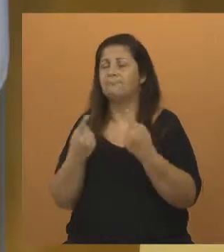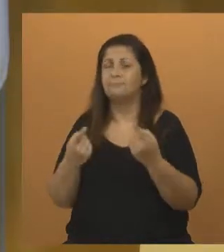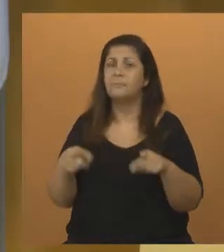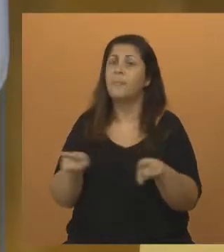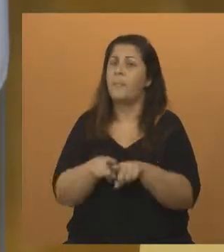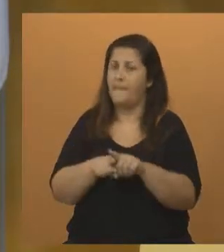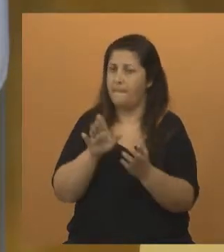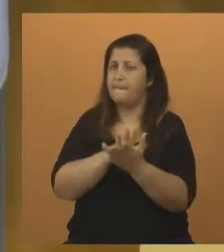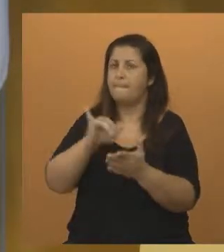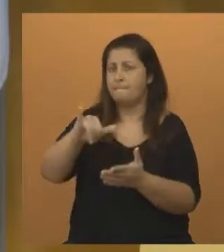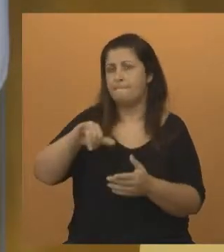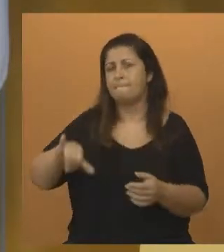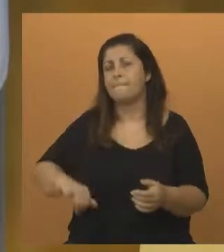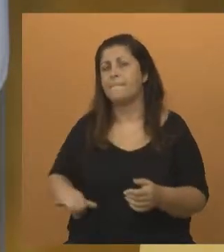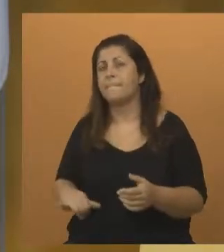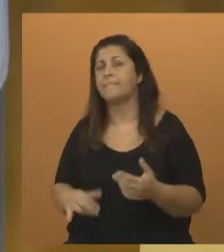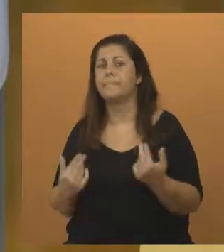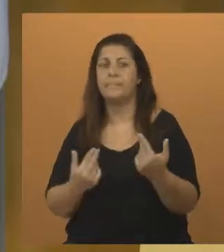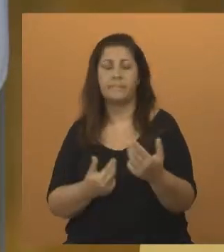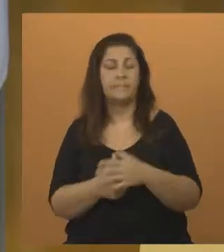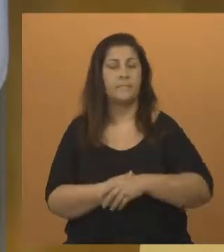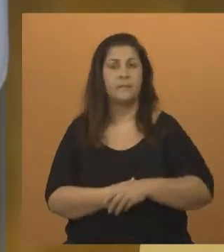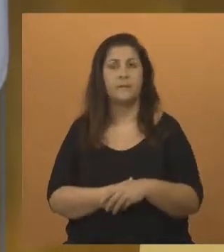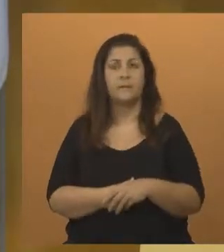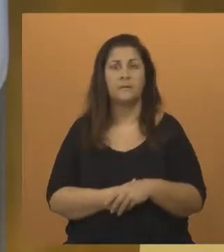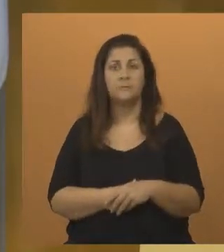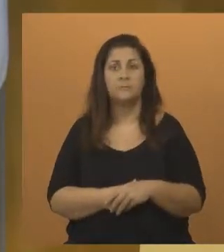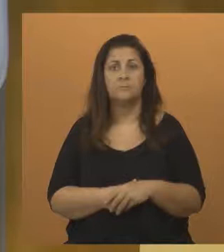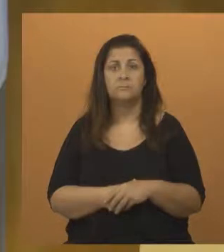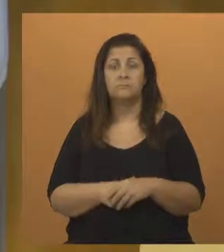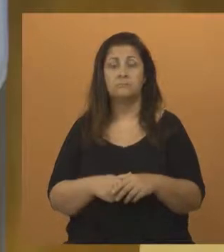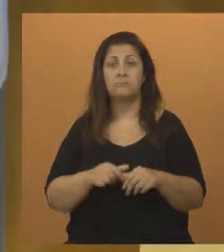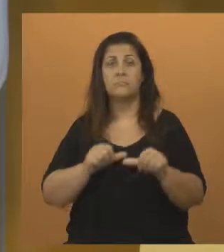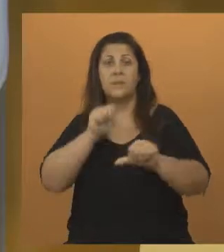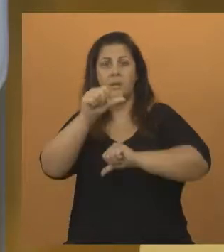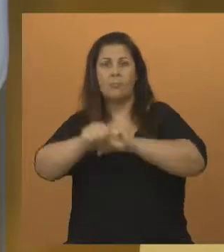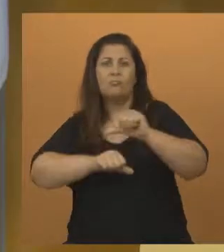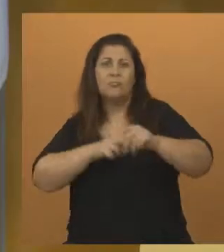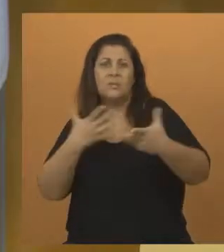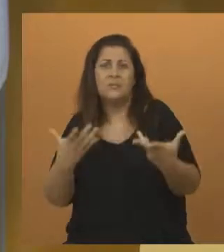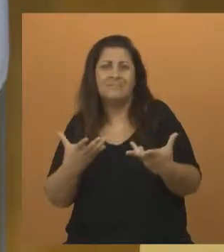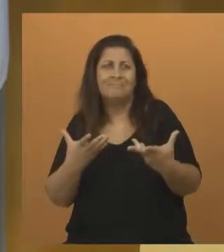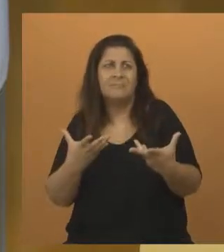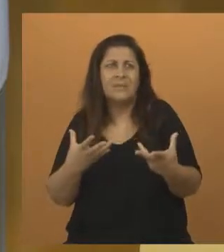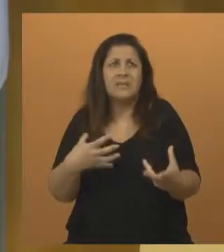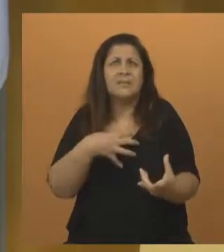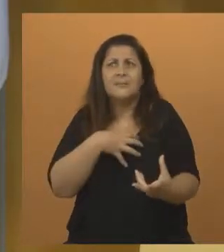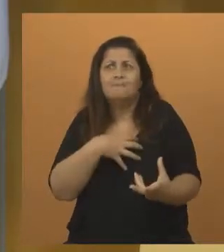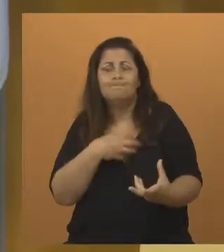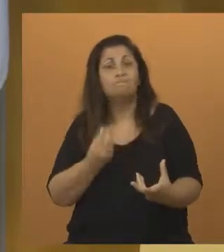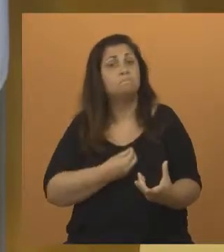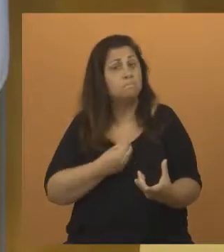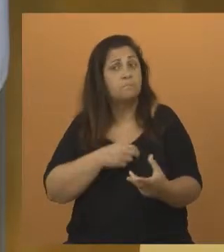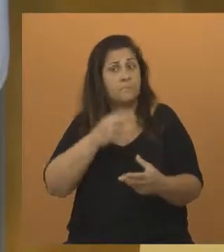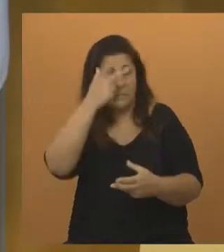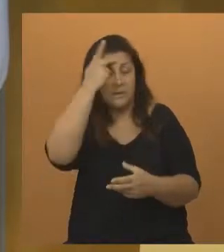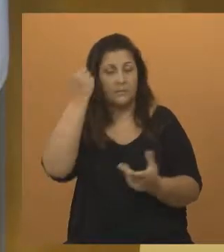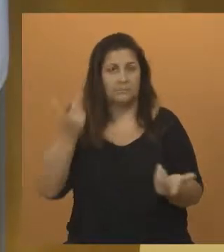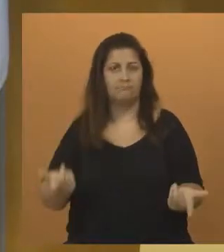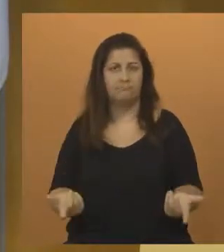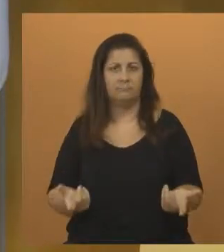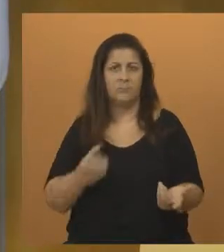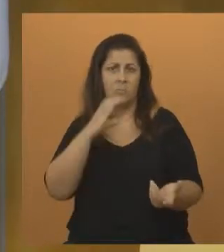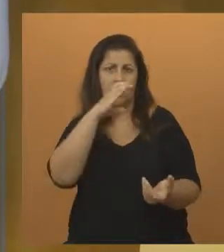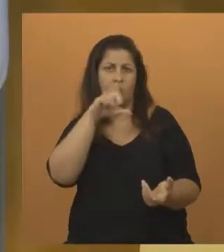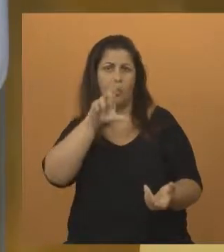sofreu com esse momento, um momento na mudança no sistema de vida das pessoas, onde os clubes